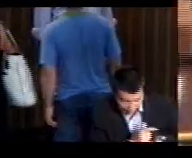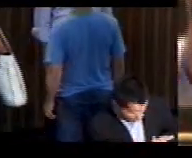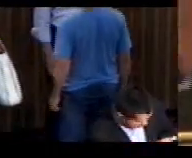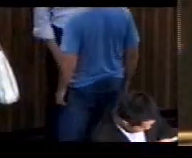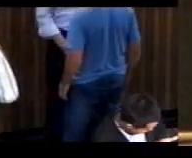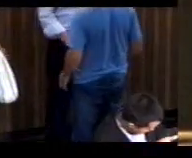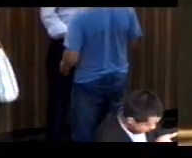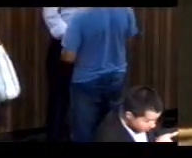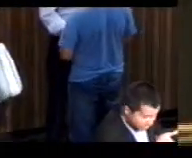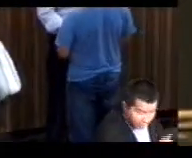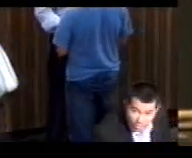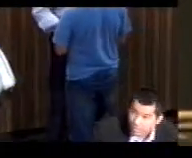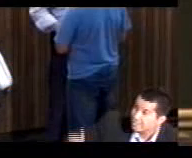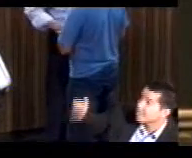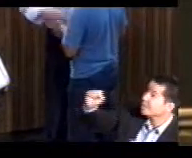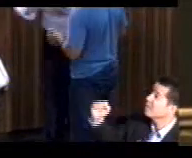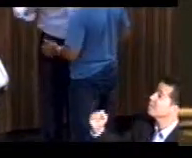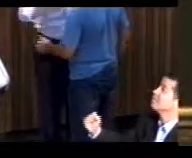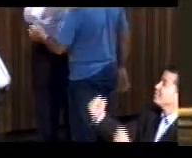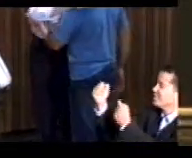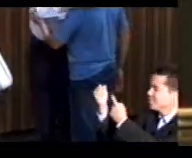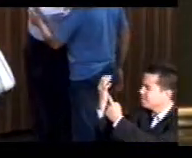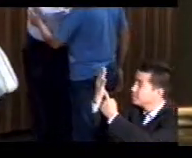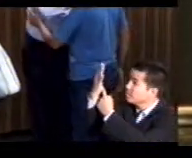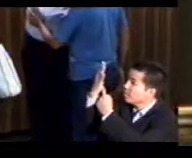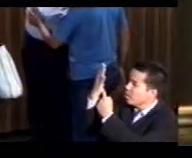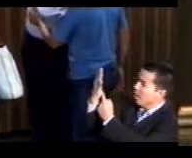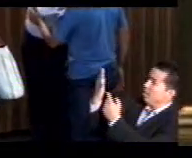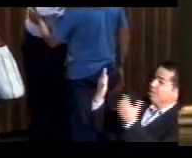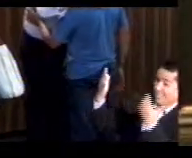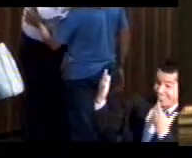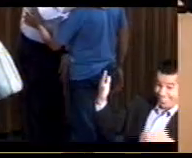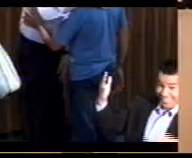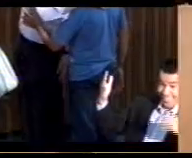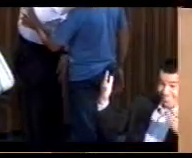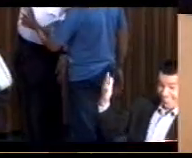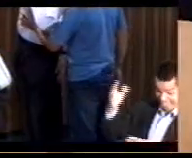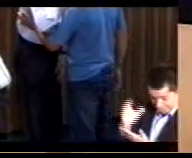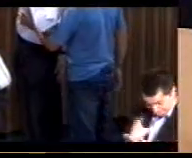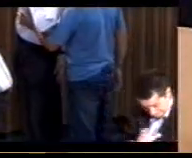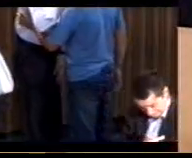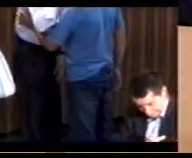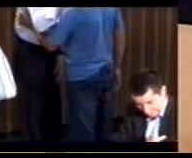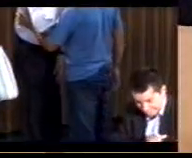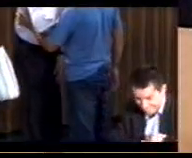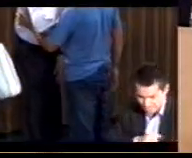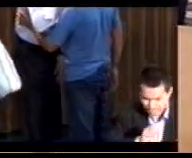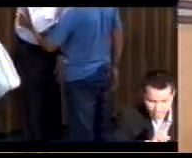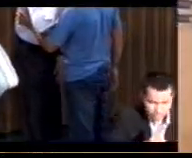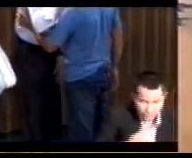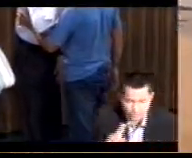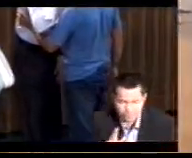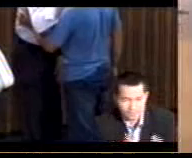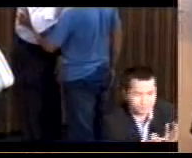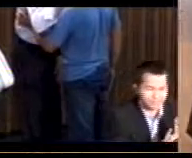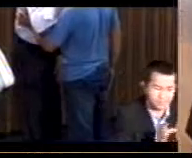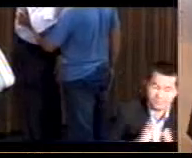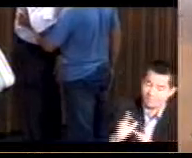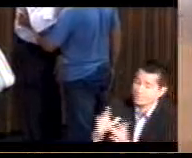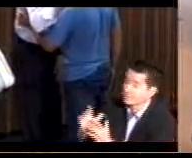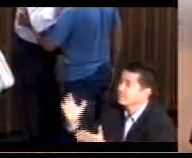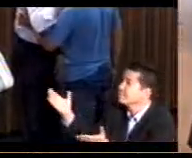iniquidade, é revelação do amor do Pai. O nome de